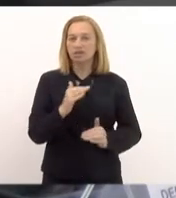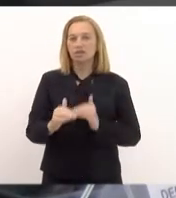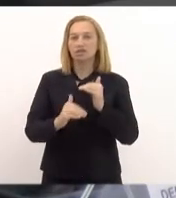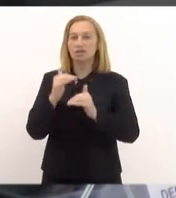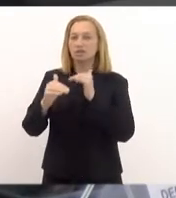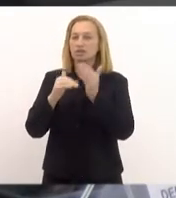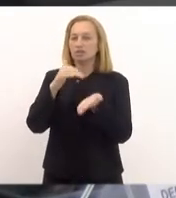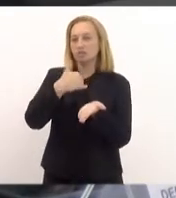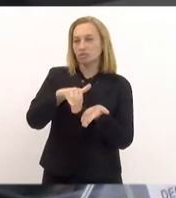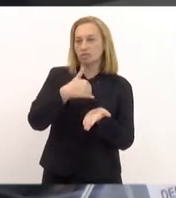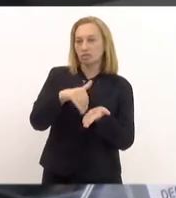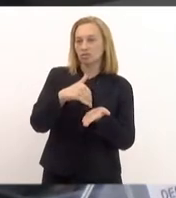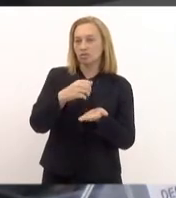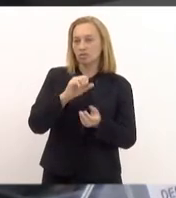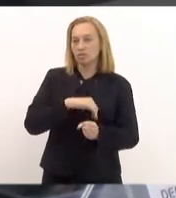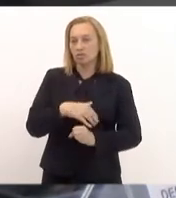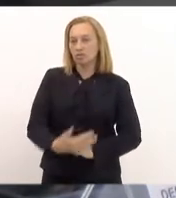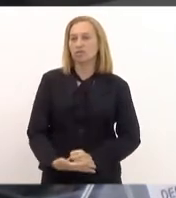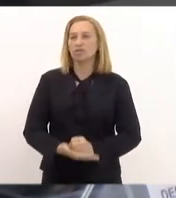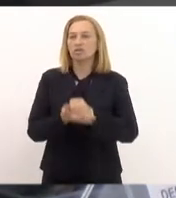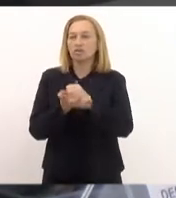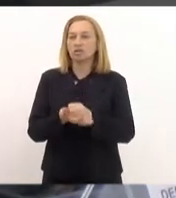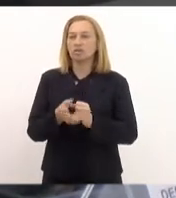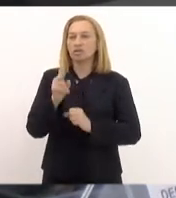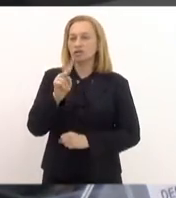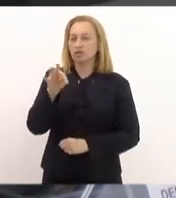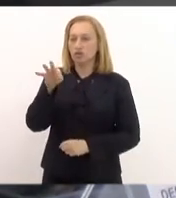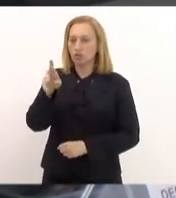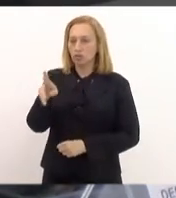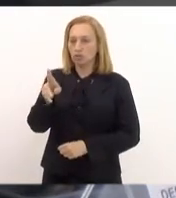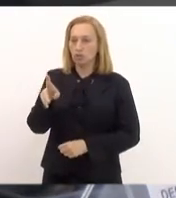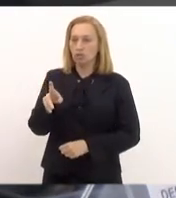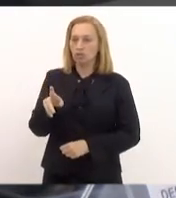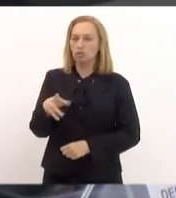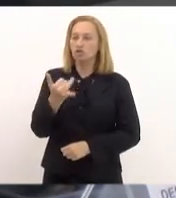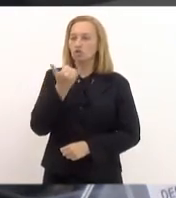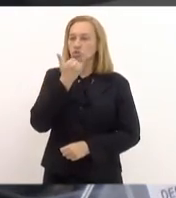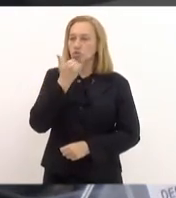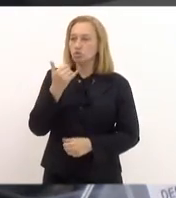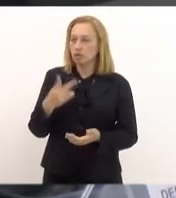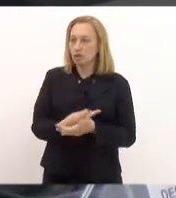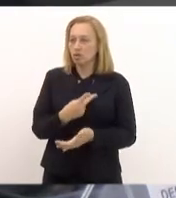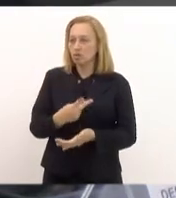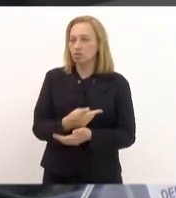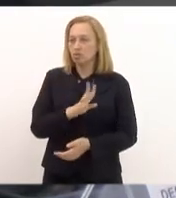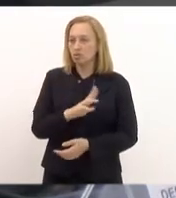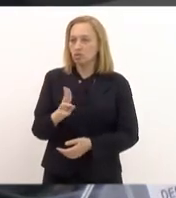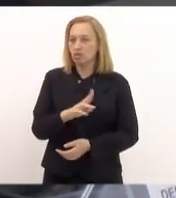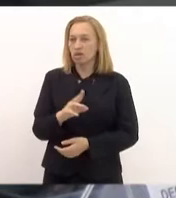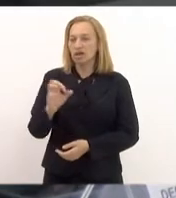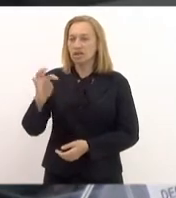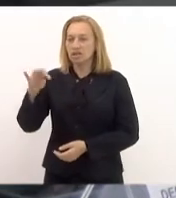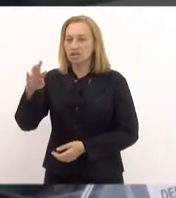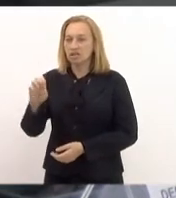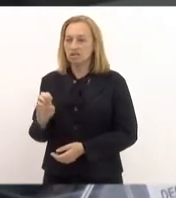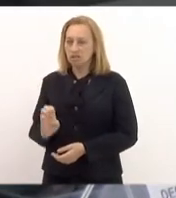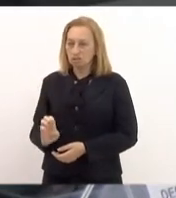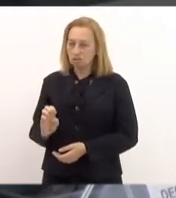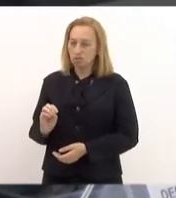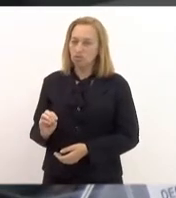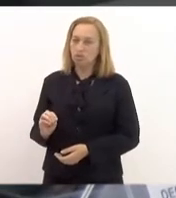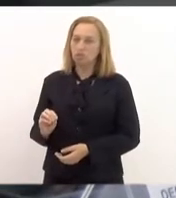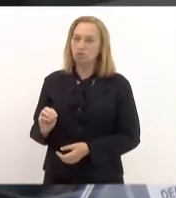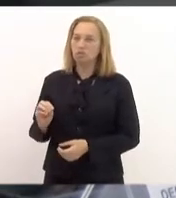Econômico Sustentável, Vitor Banizar, eu acho, desculpe se erro, e Alessandro Clementino, secretário de Obras também